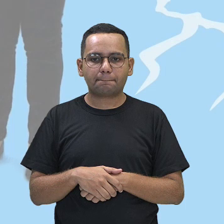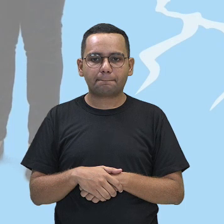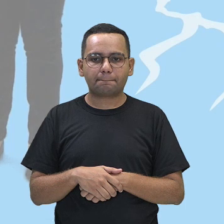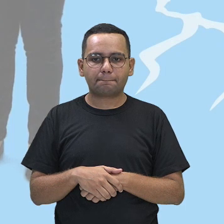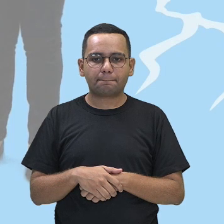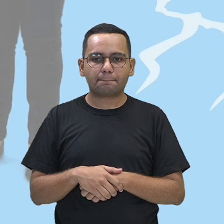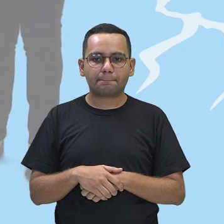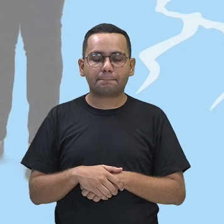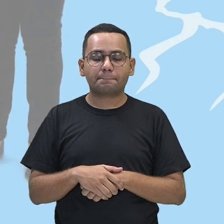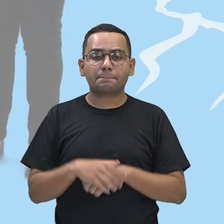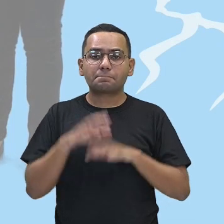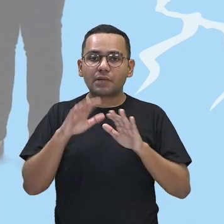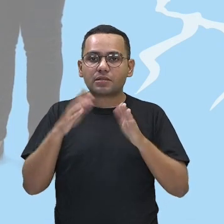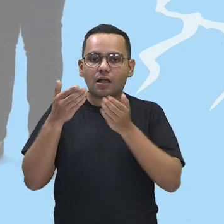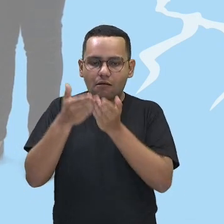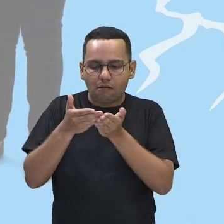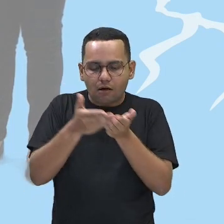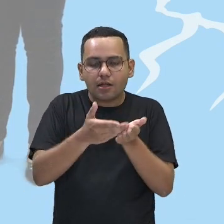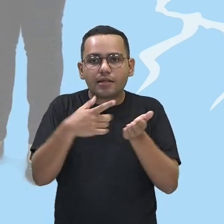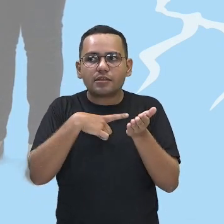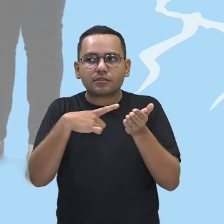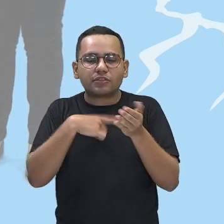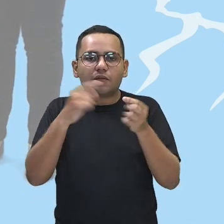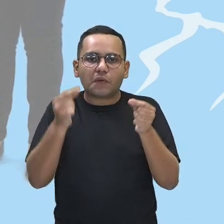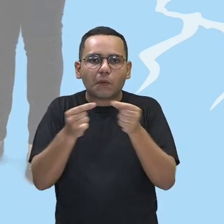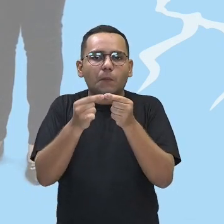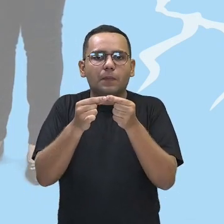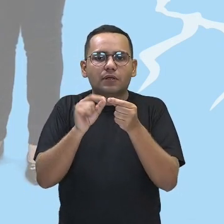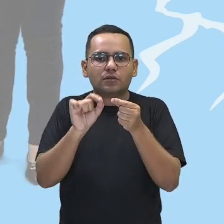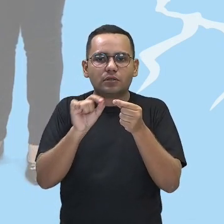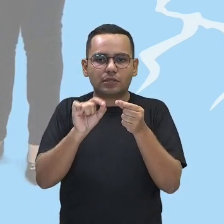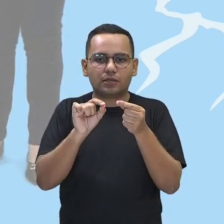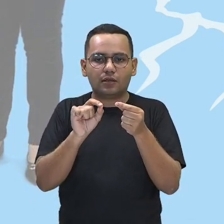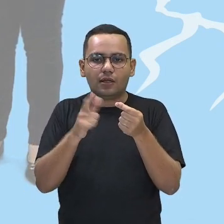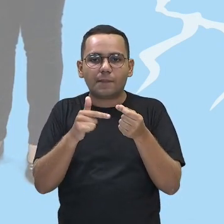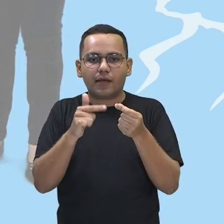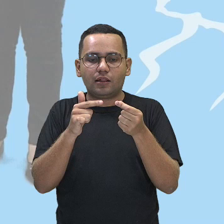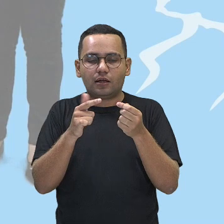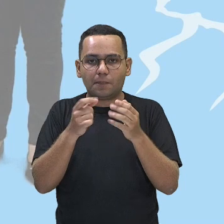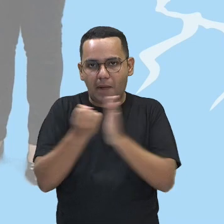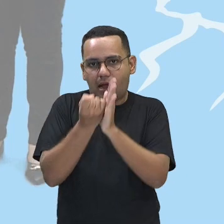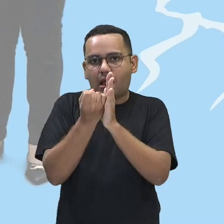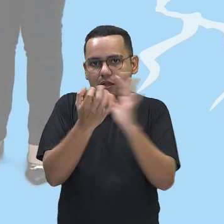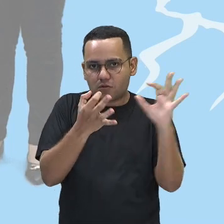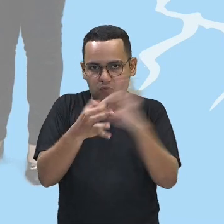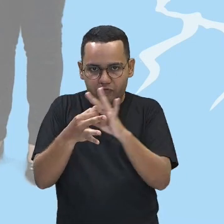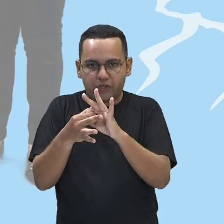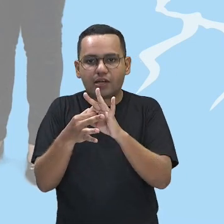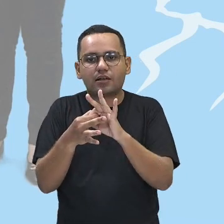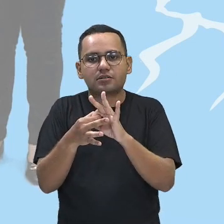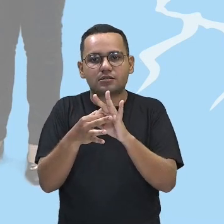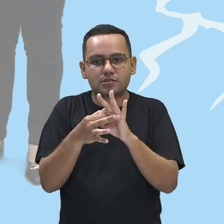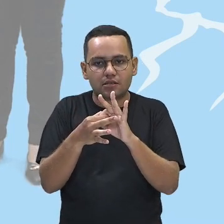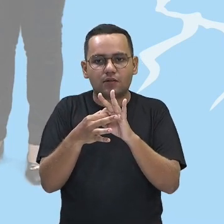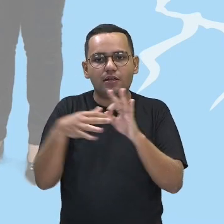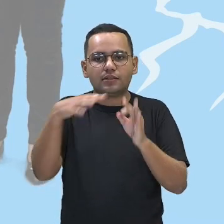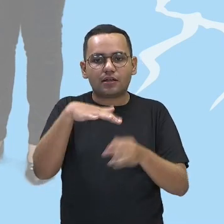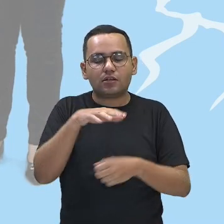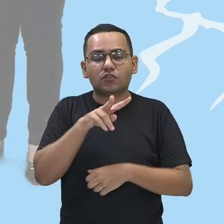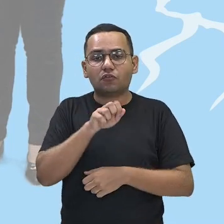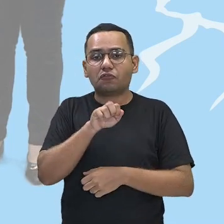condições, pelo menos no que se refere à identificação do território, para a ocupação do Vale do